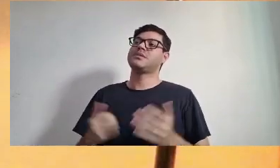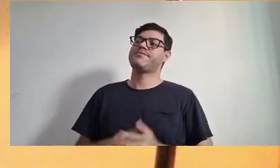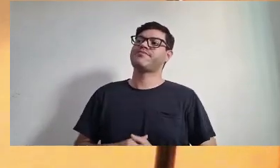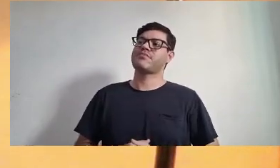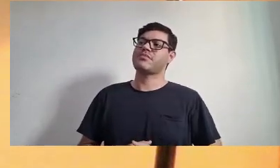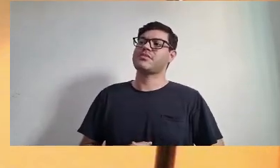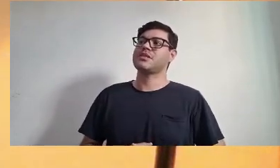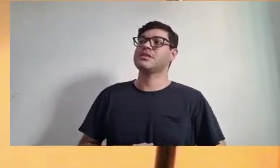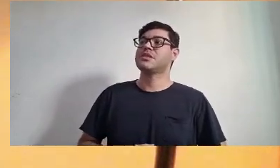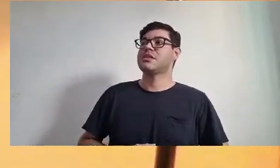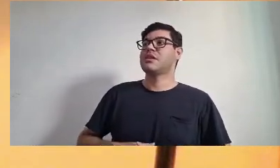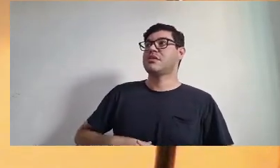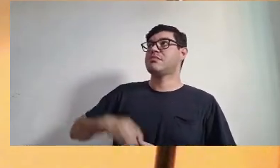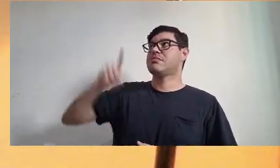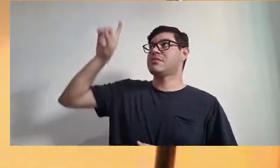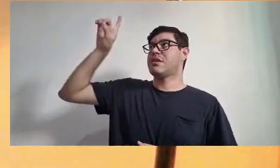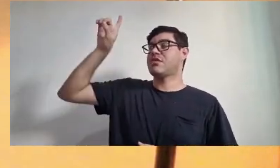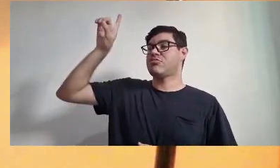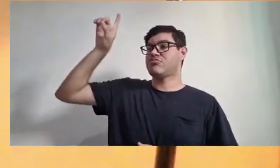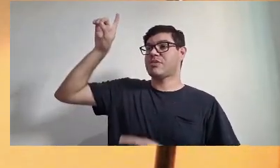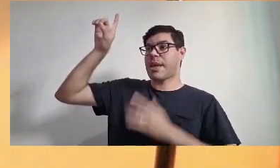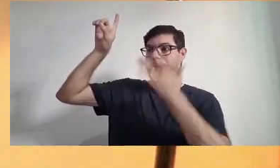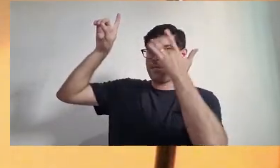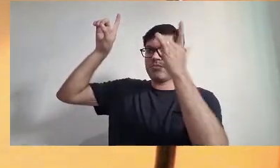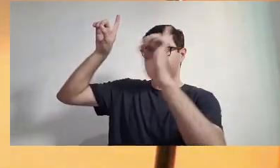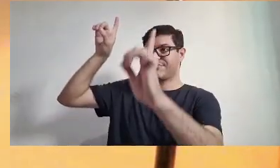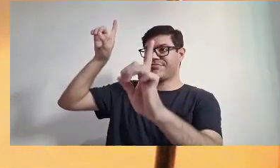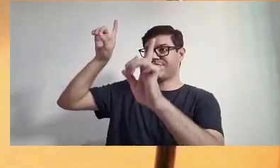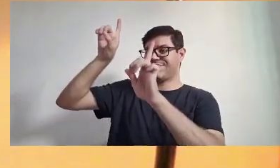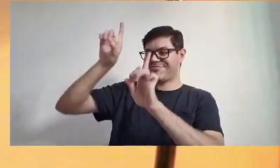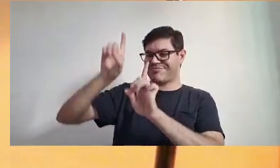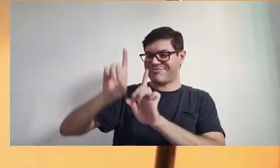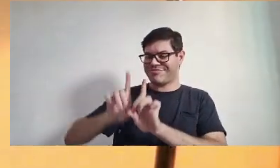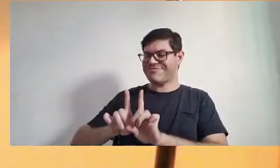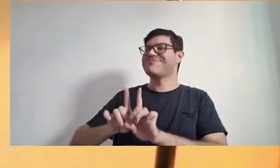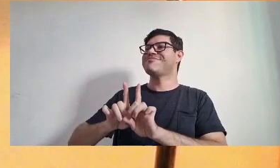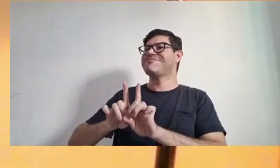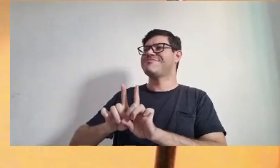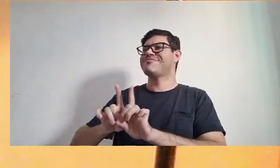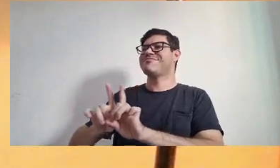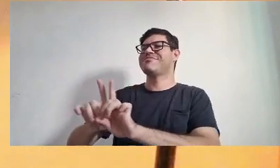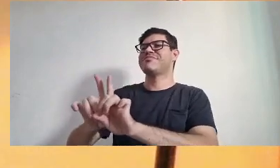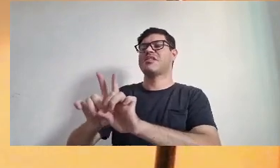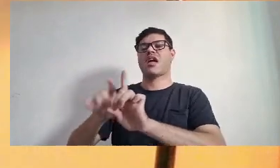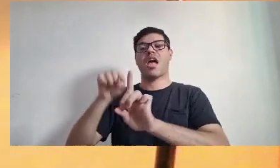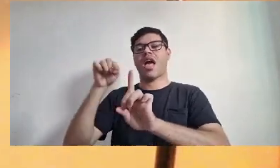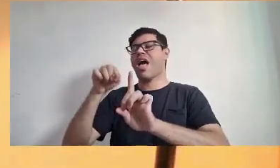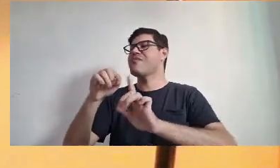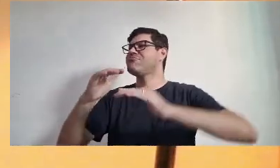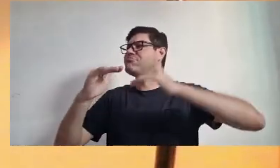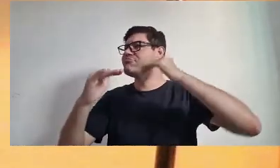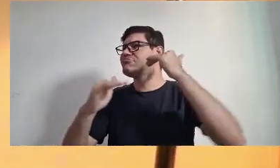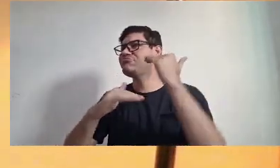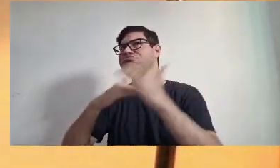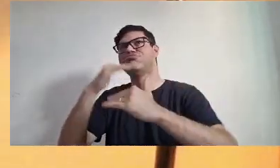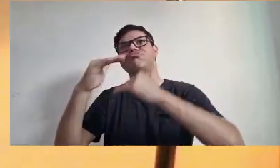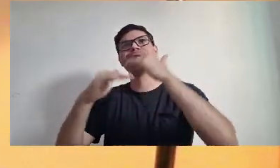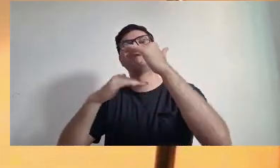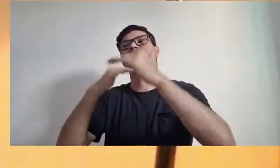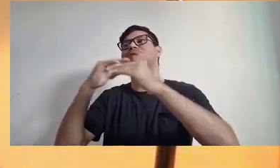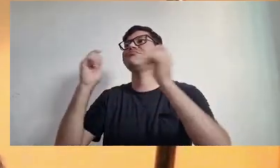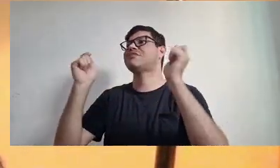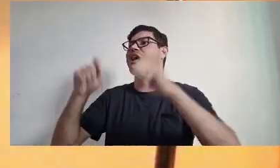com Deus, ela tem boas intenções e o caminho parece que se abre. Com certeza. Falei bonito, assim. Pastor. Estou ficando